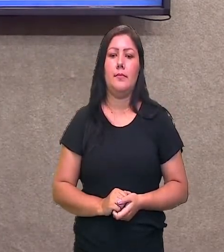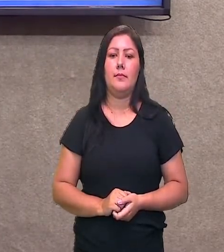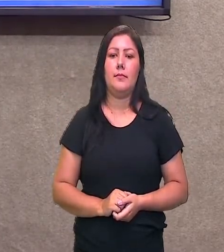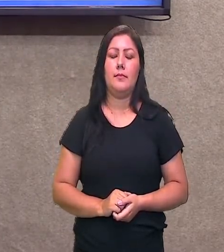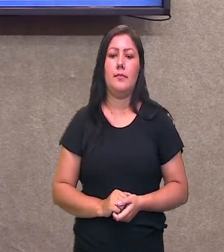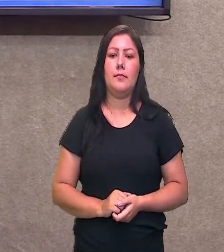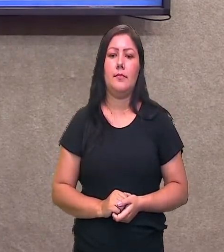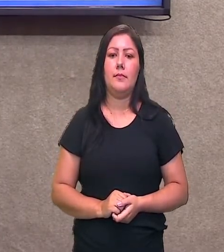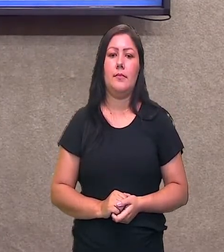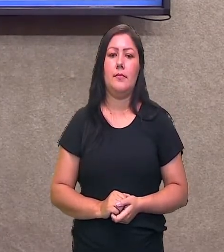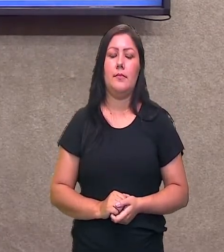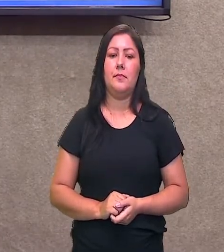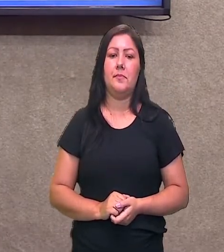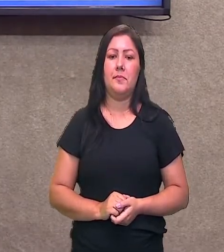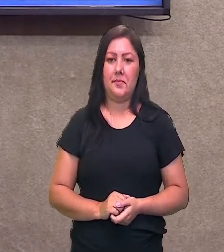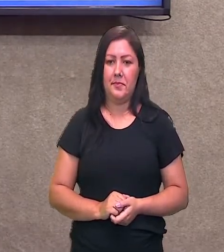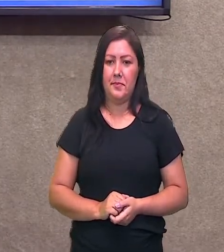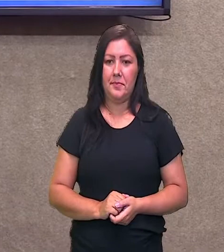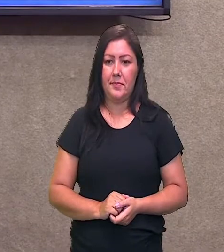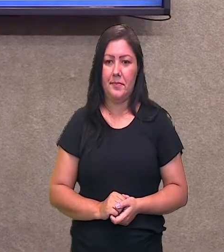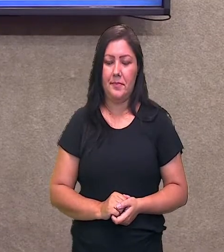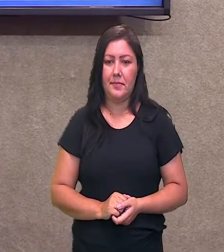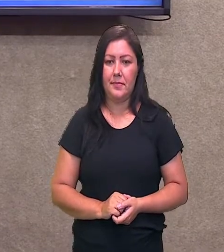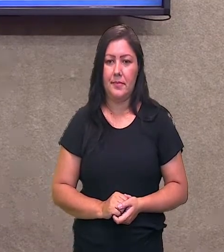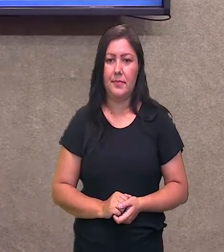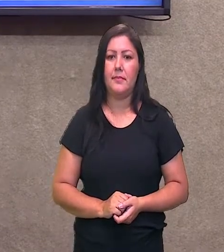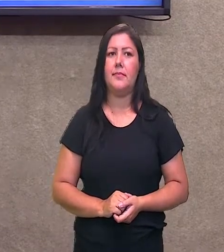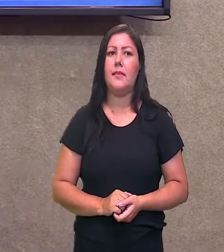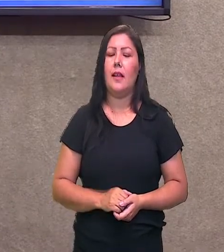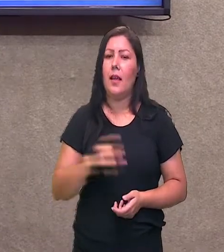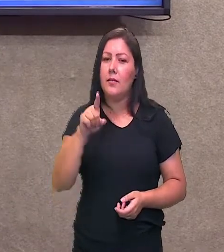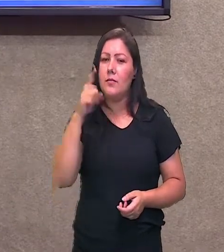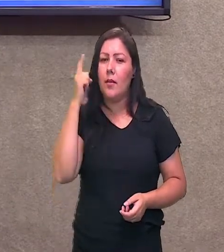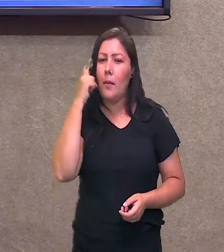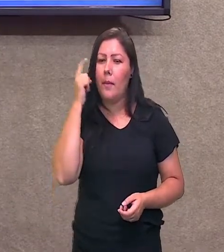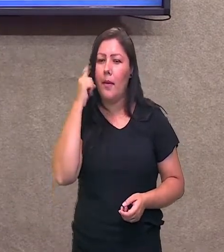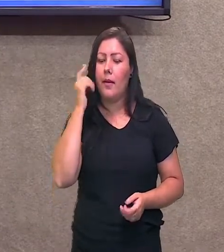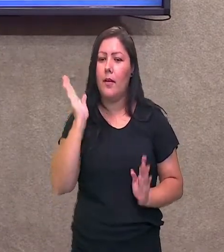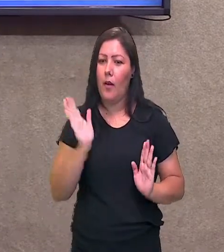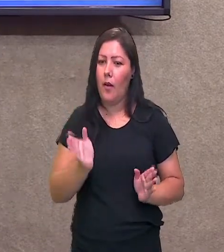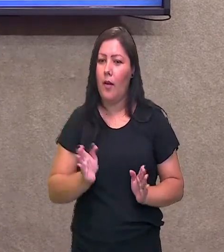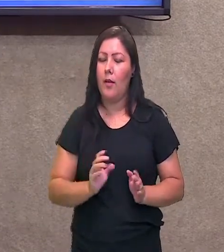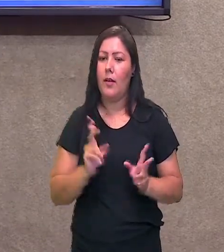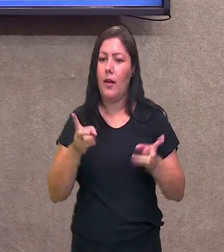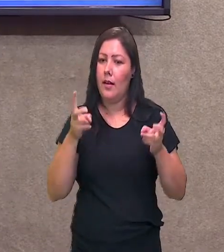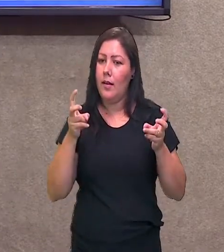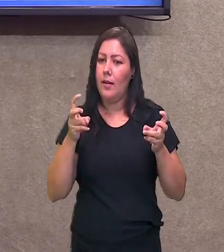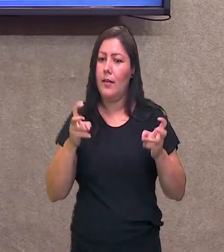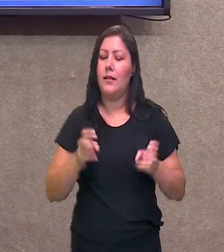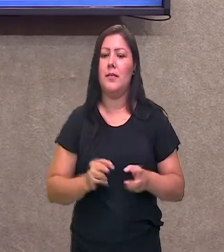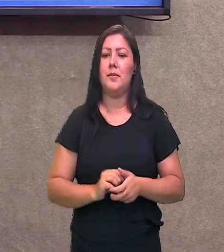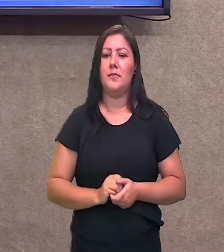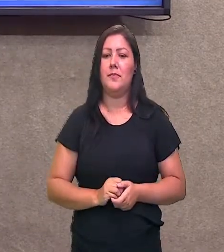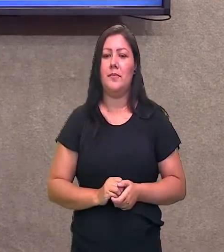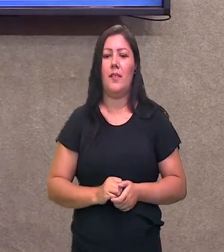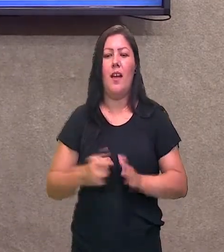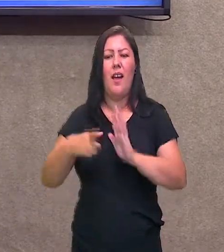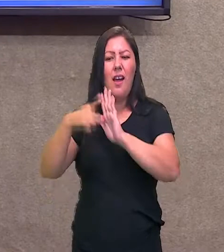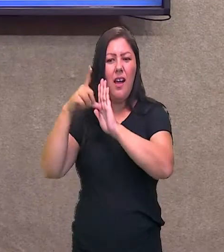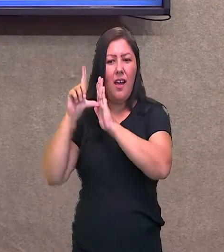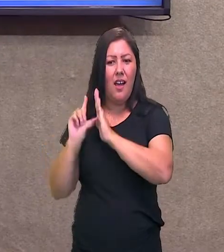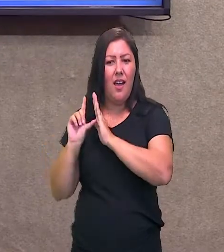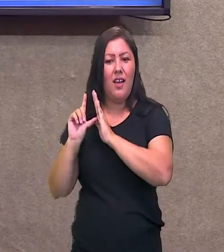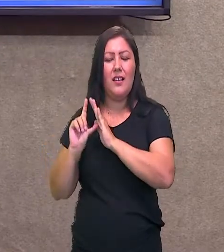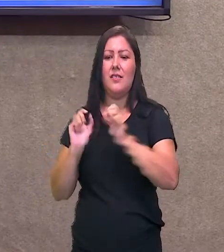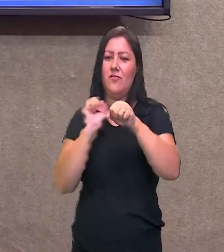entre eles. Já repararam? Vamos lembrar aqui, antes da pandemia, dentro de sala, o